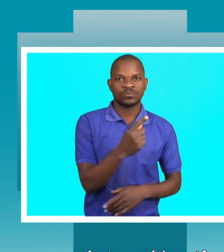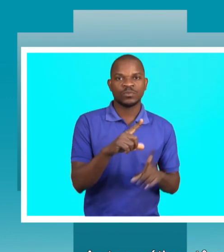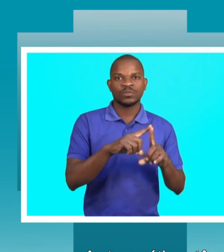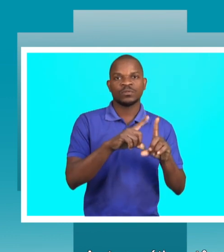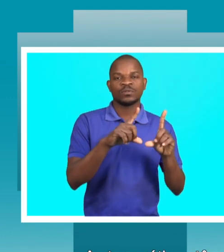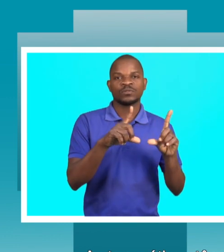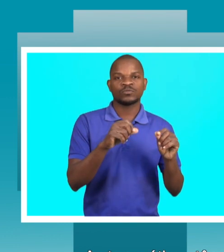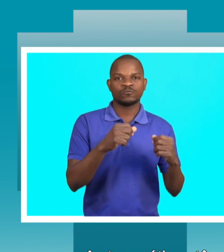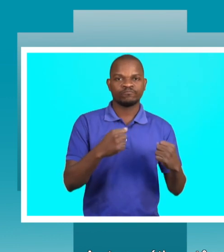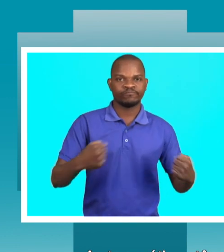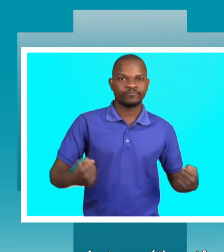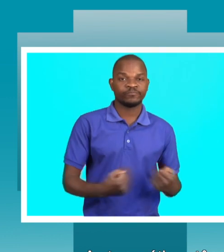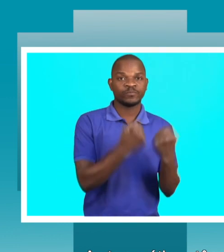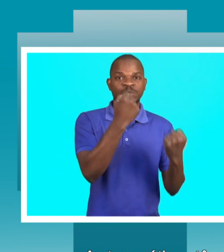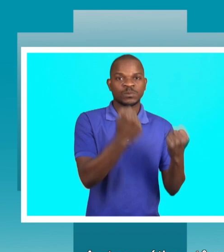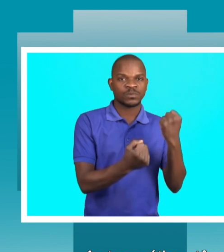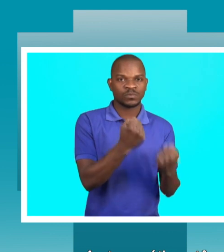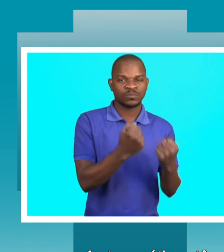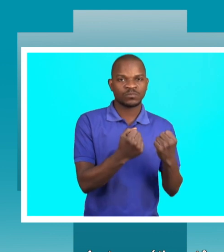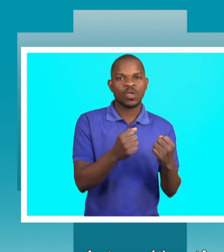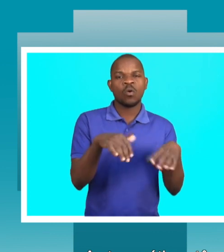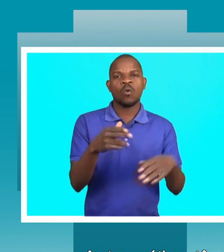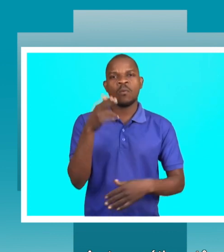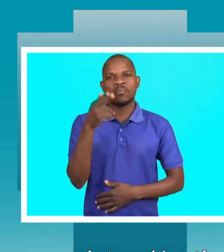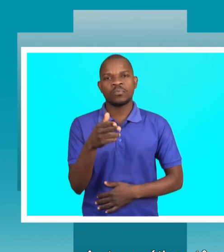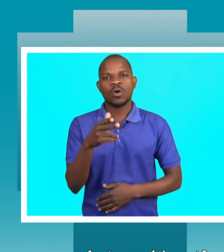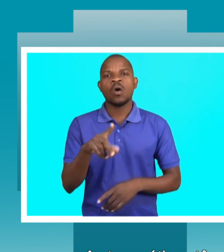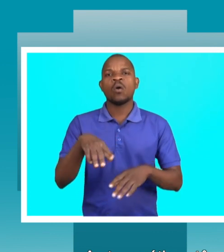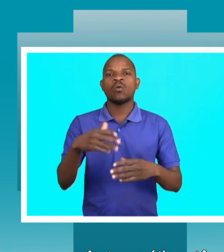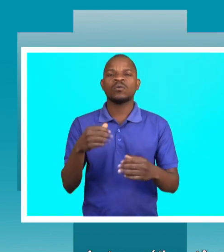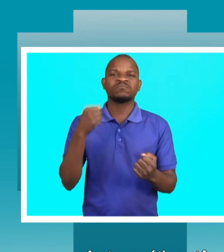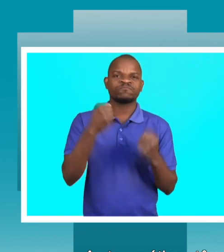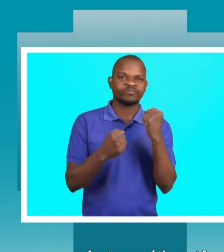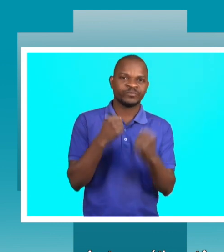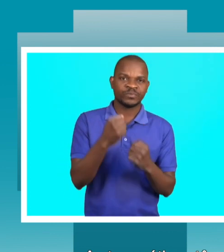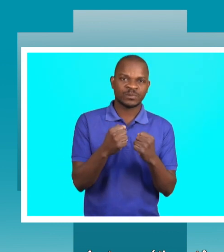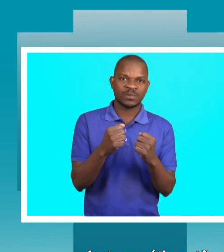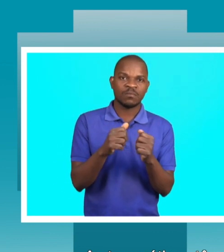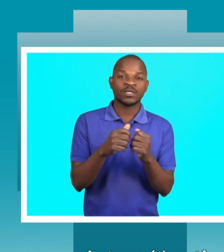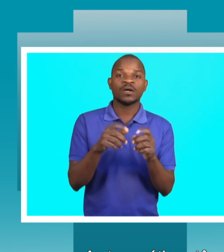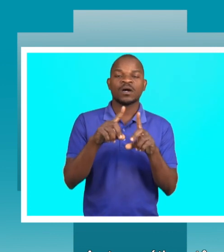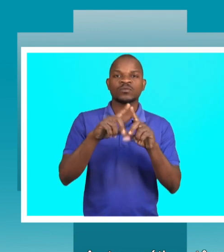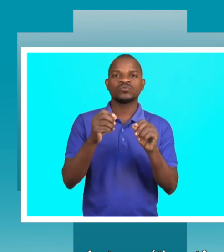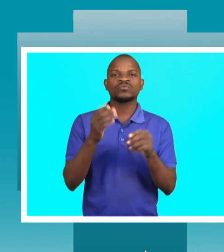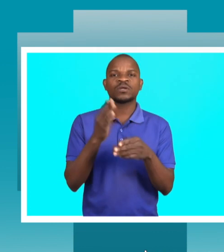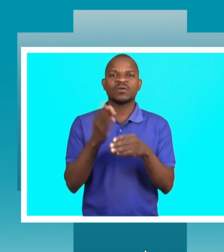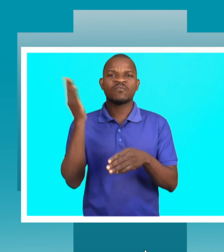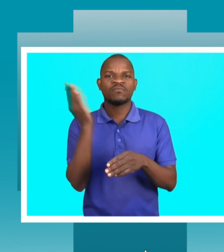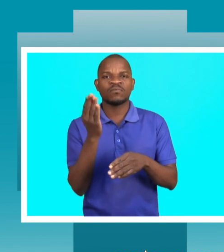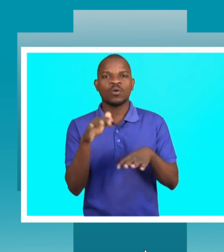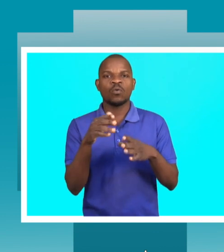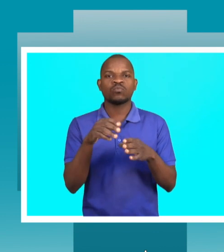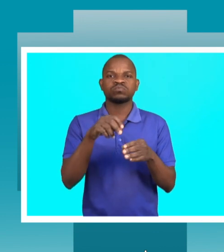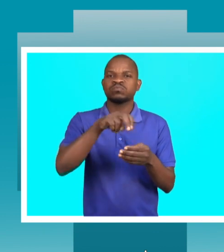traumáticas têm a ver com acidente de viação, feridas por arma de fogo, agressão e armas, mesmo com arma branca, queda da altura,